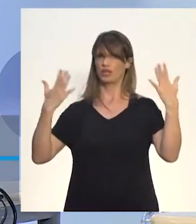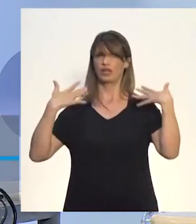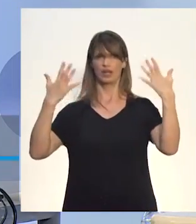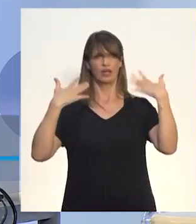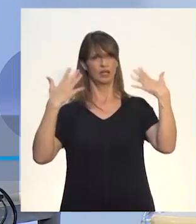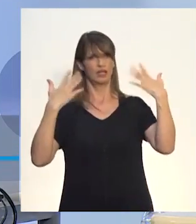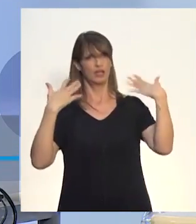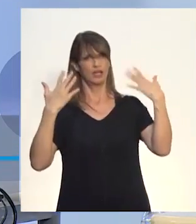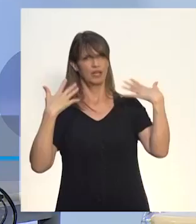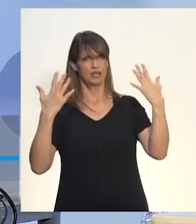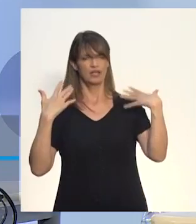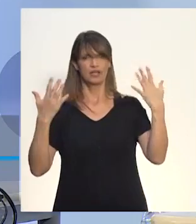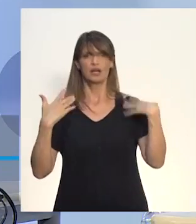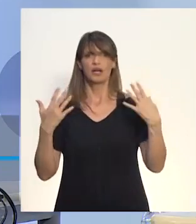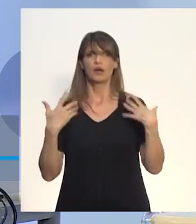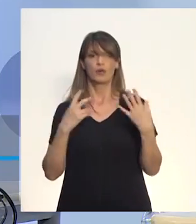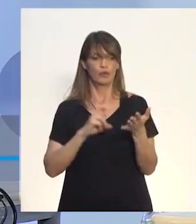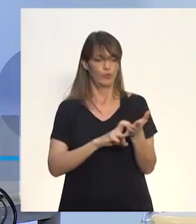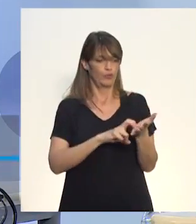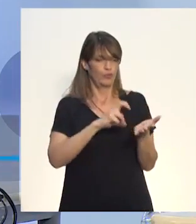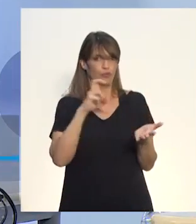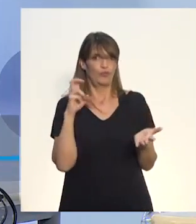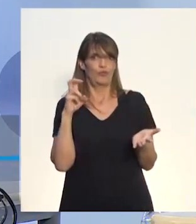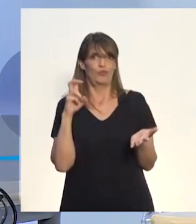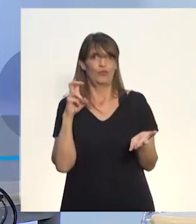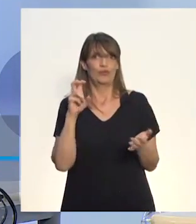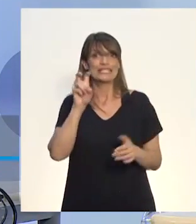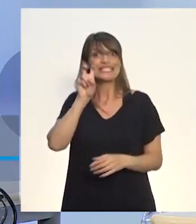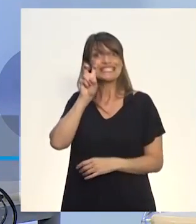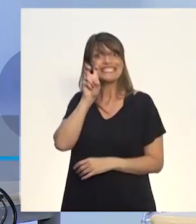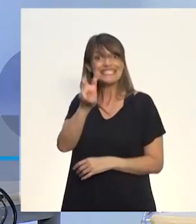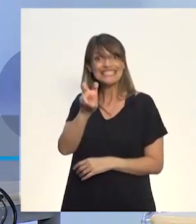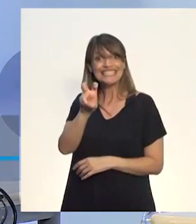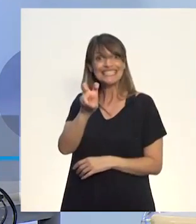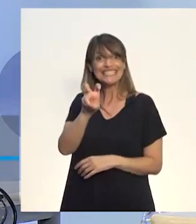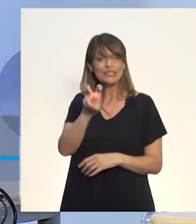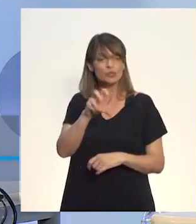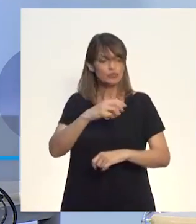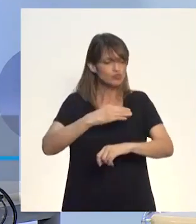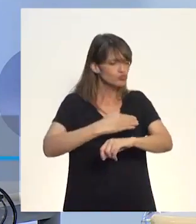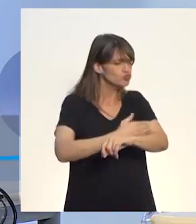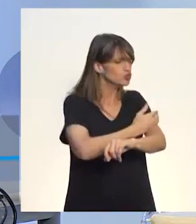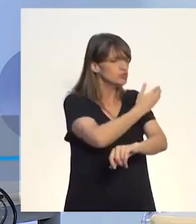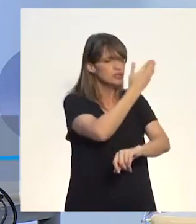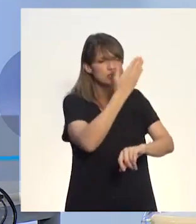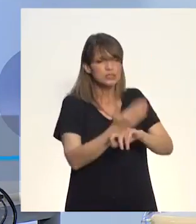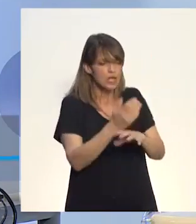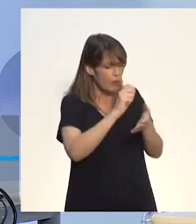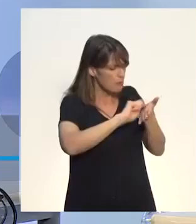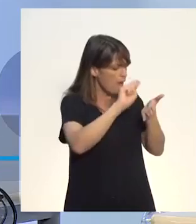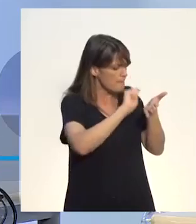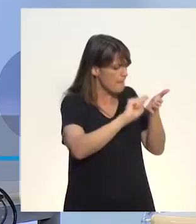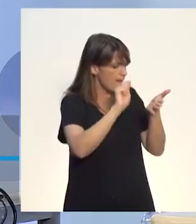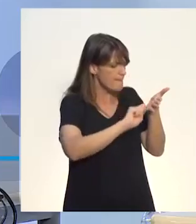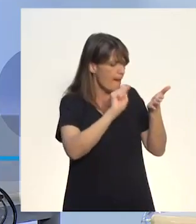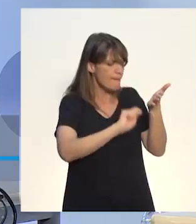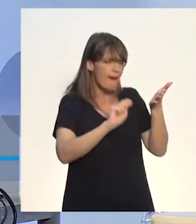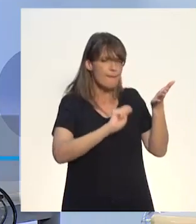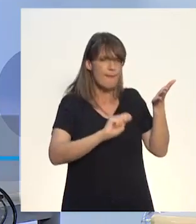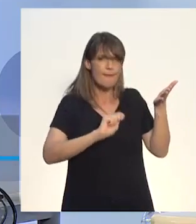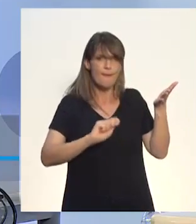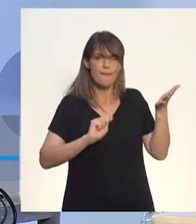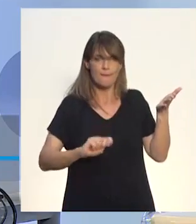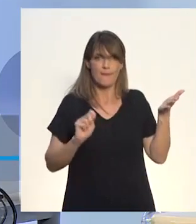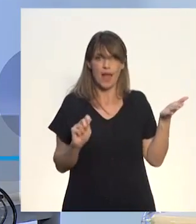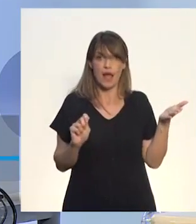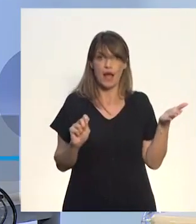verão, Victor Hugo acordava às 5 da manhã e passava o dia inteiro produzindo, escrevendo. Nos